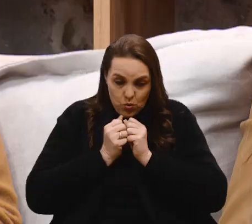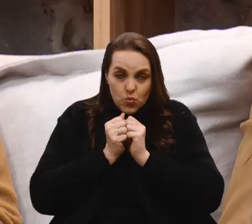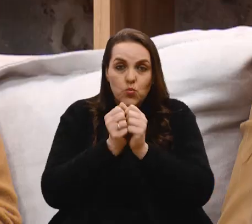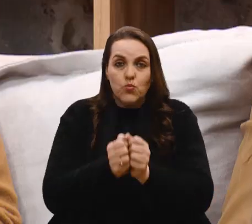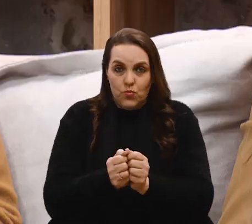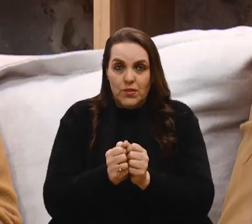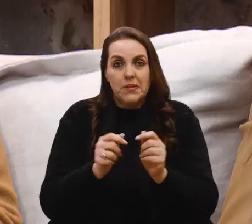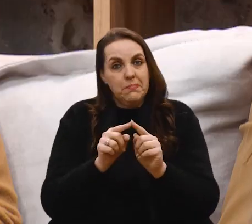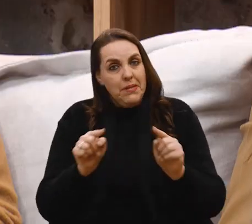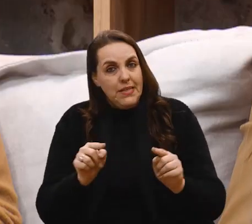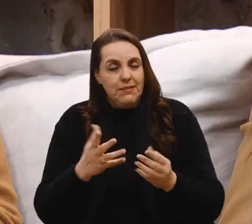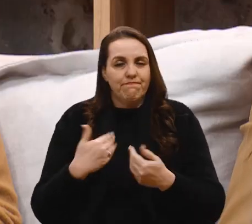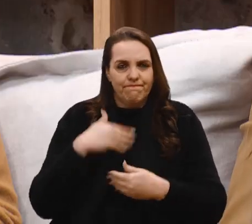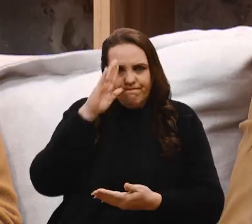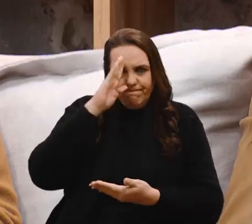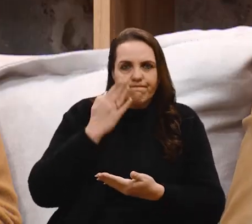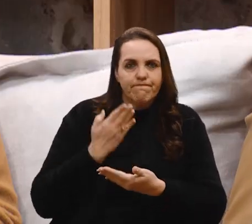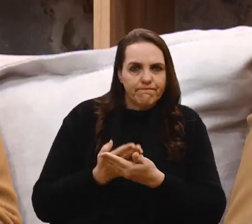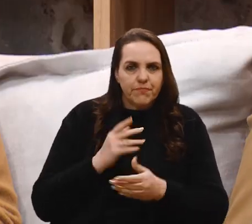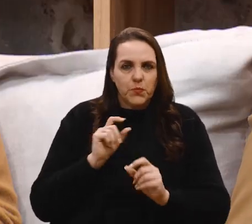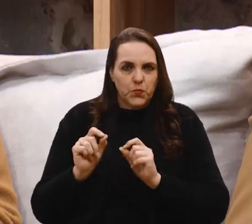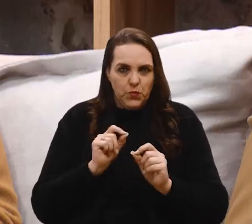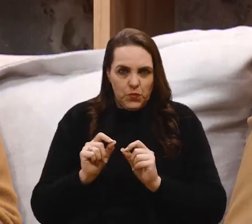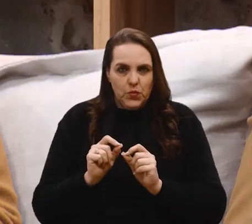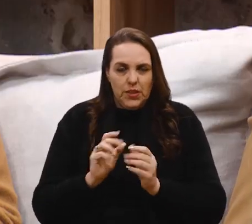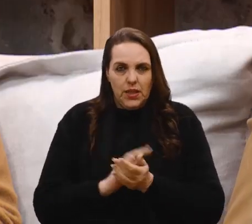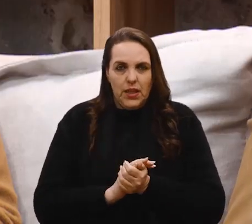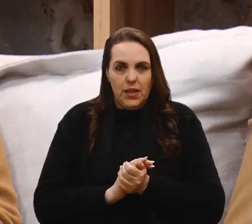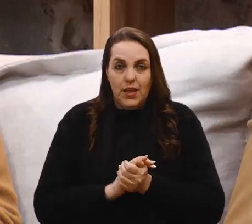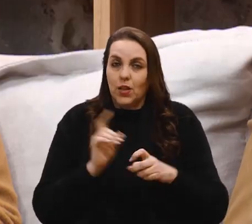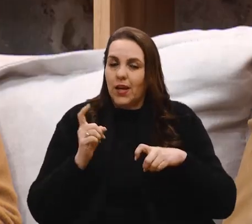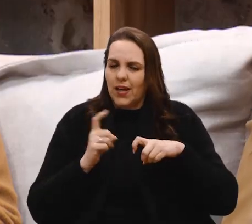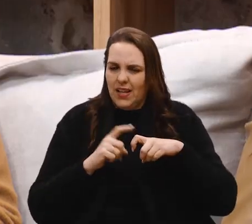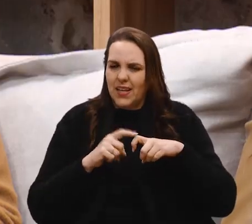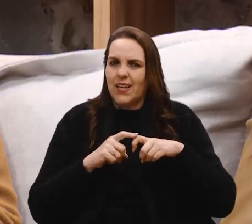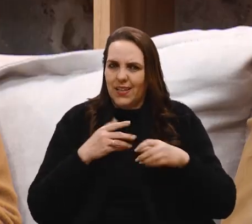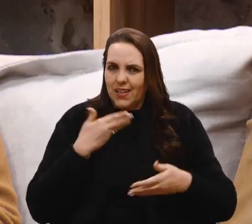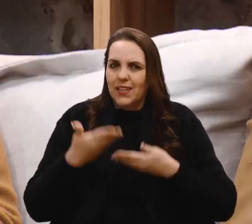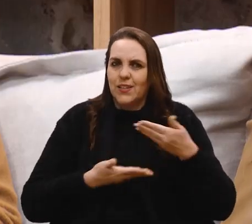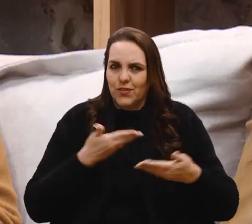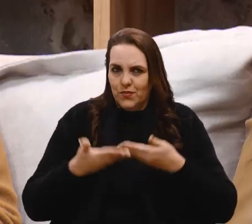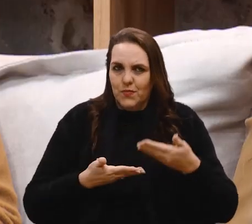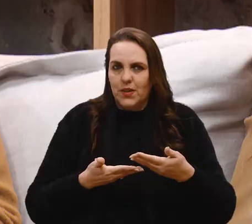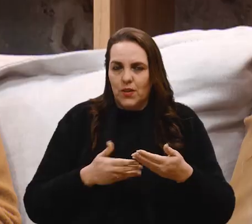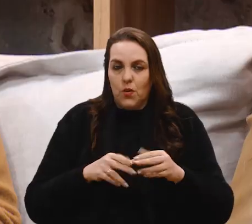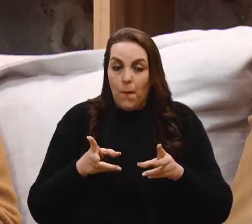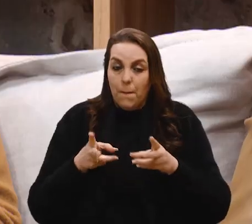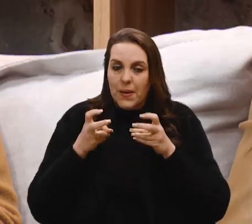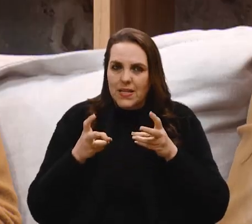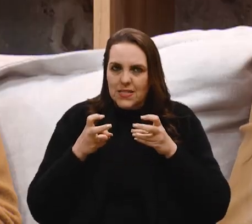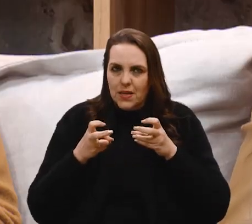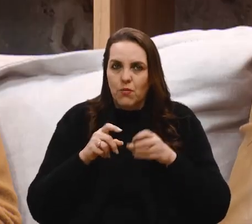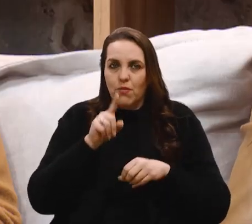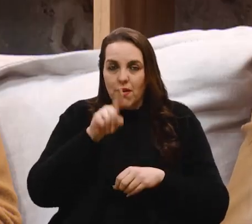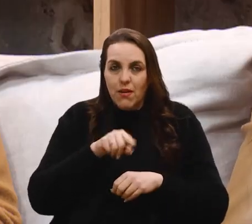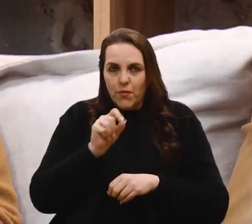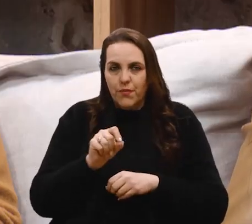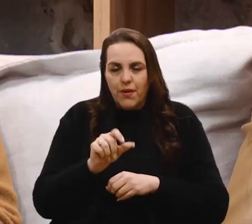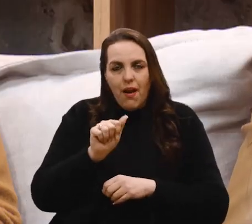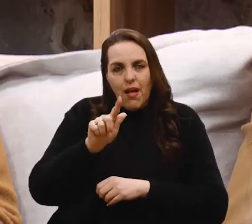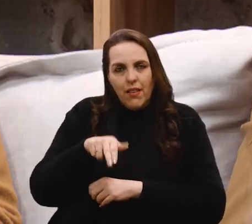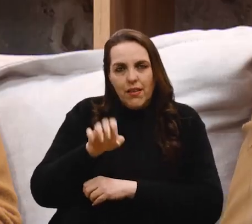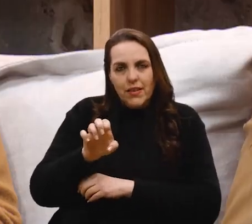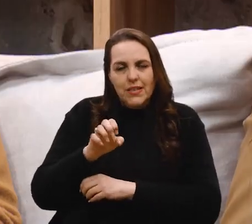juntas, eu acredito que, pelo menos em consultório, né, a parte clínica hoje, o que eu mais percebo é essa questão que a Aline trouxe